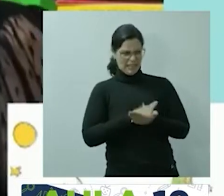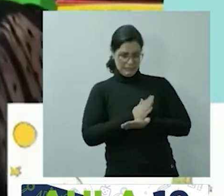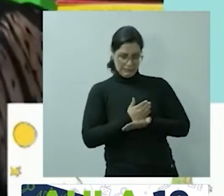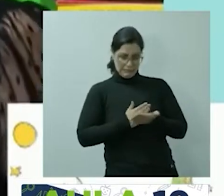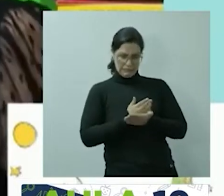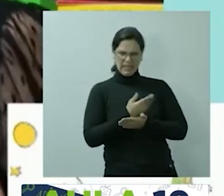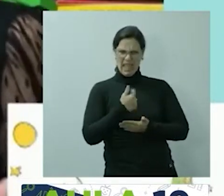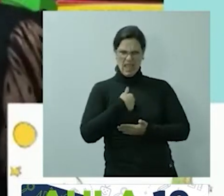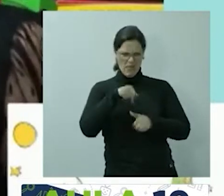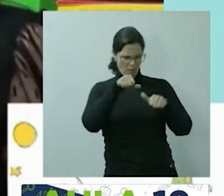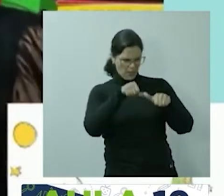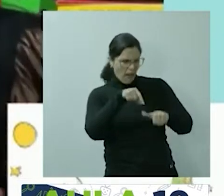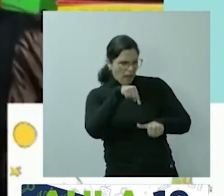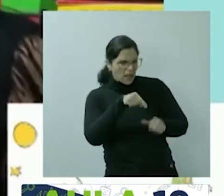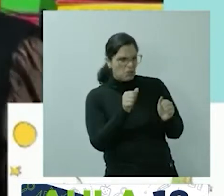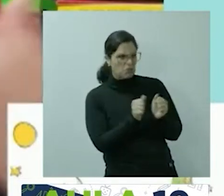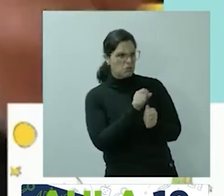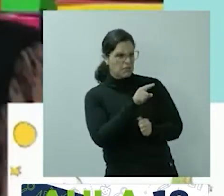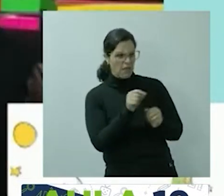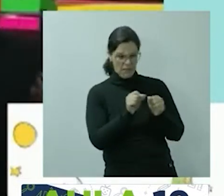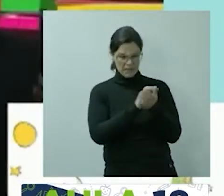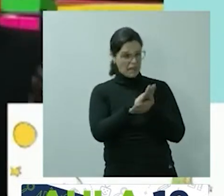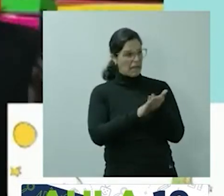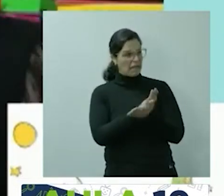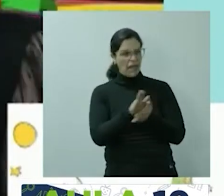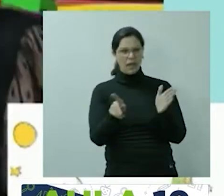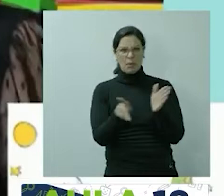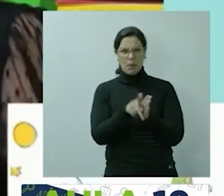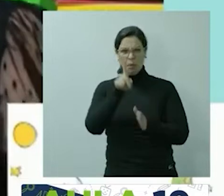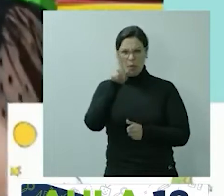desajeitado. Como assim vou ficar aqui sem fazer nada, só